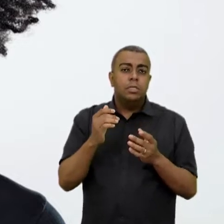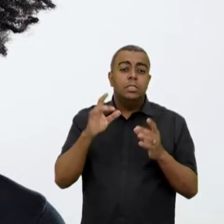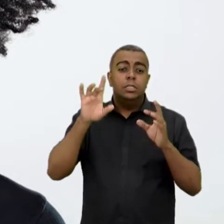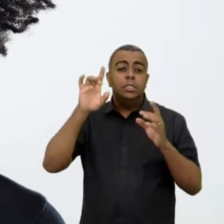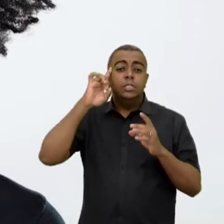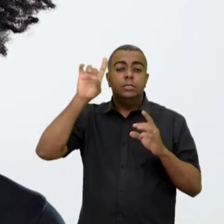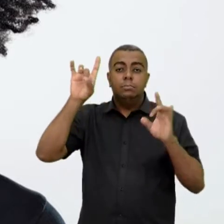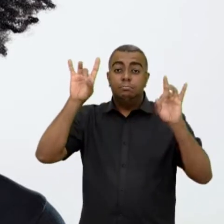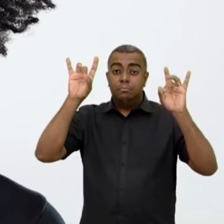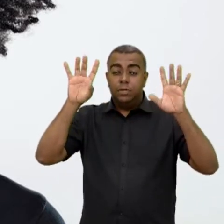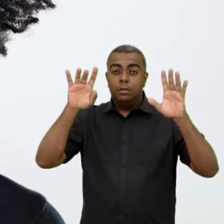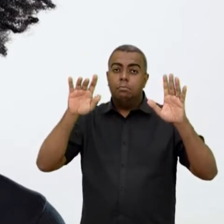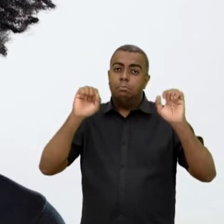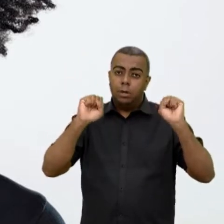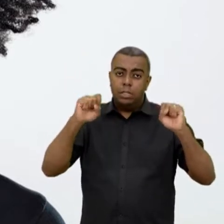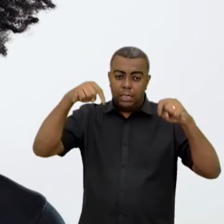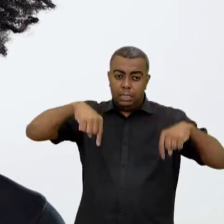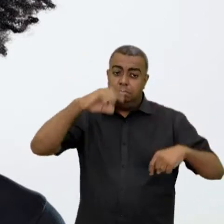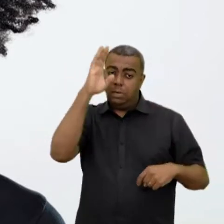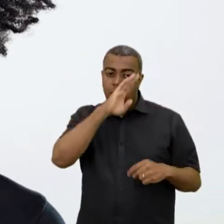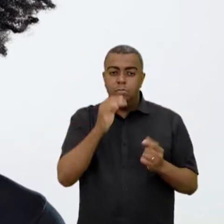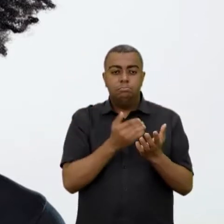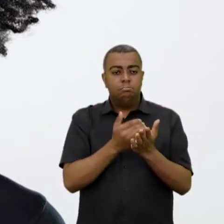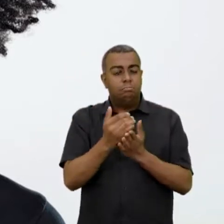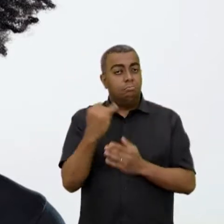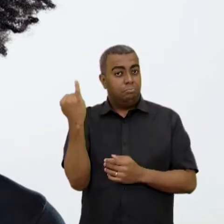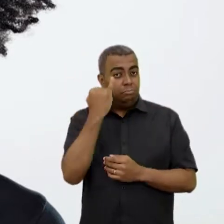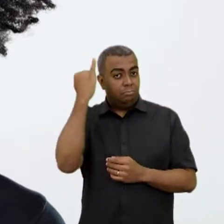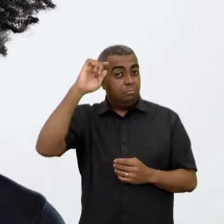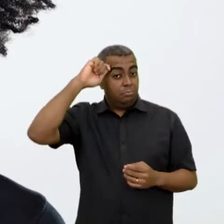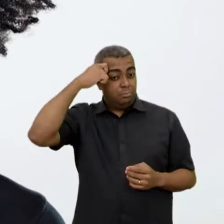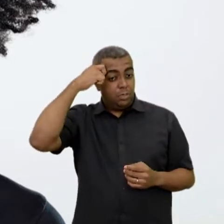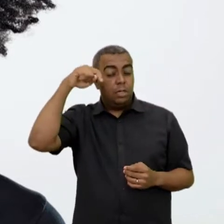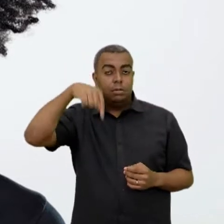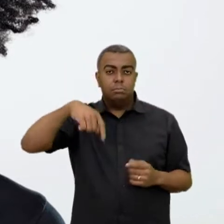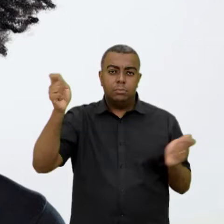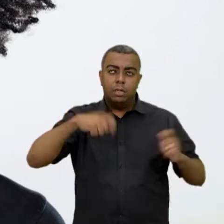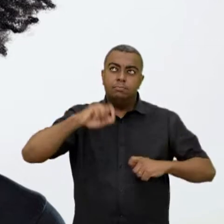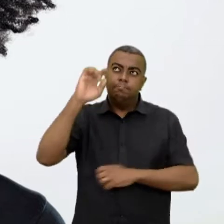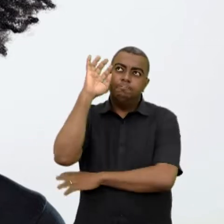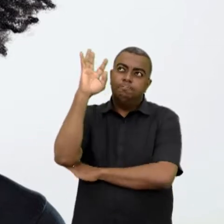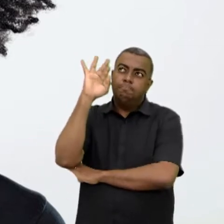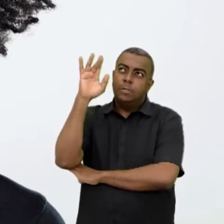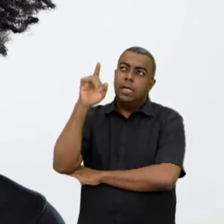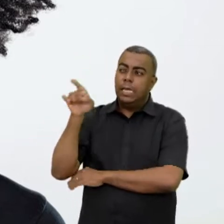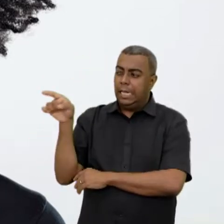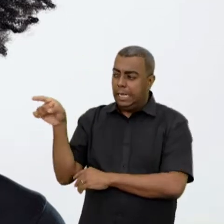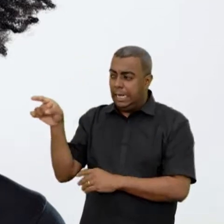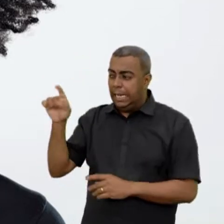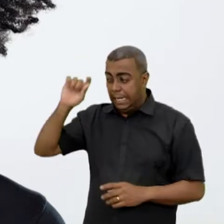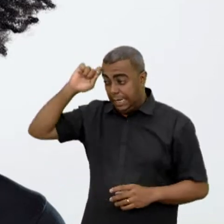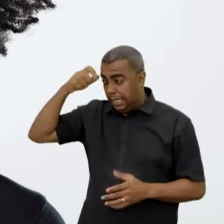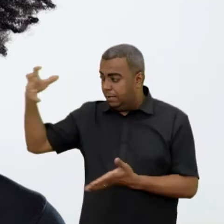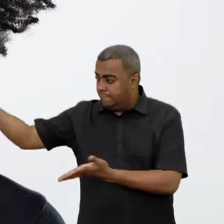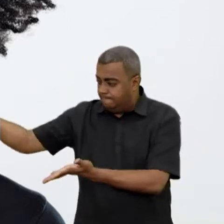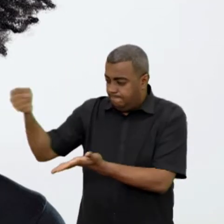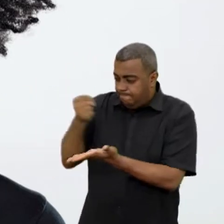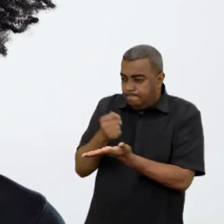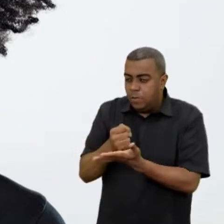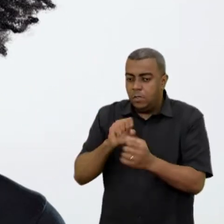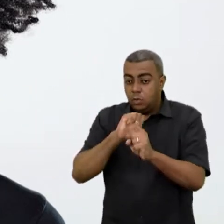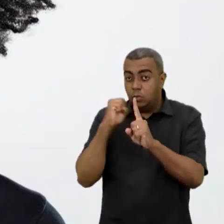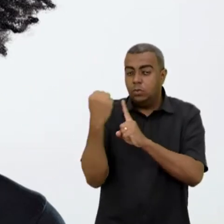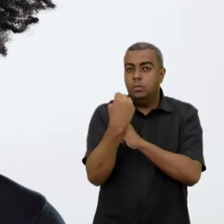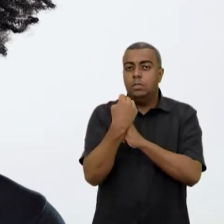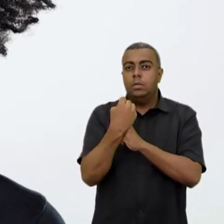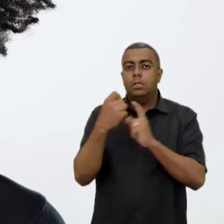a importância da cultura negra no Brasil. É uma data para refletirmos sobre a inserção do negro na sociedade brasileira. A